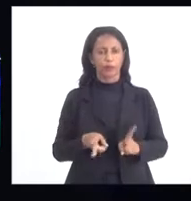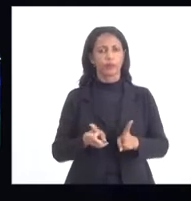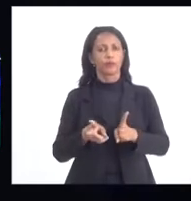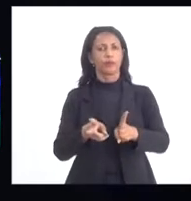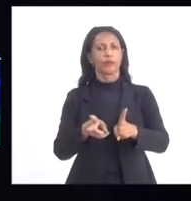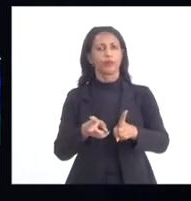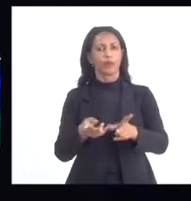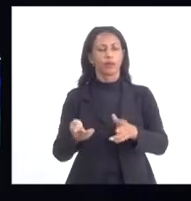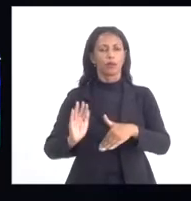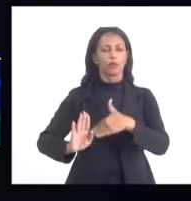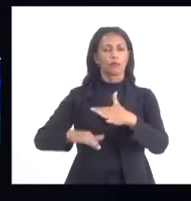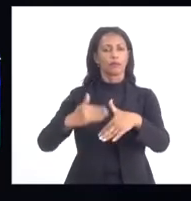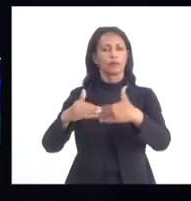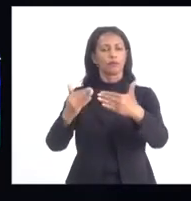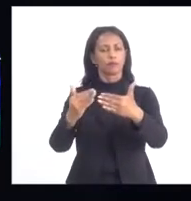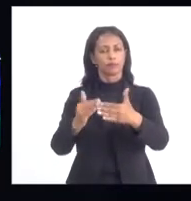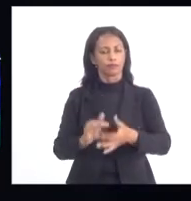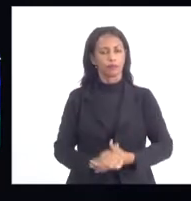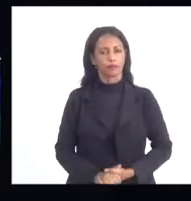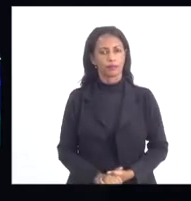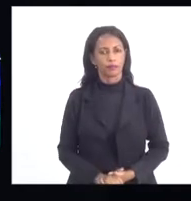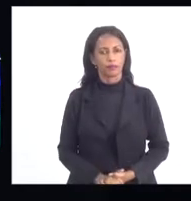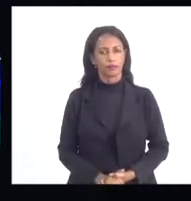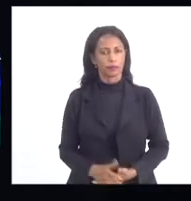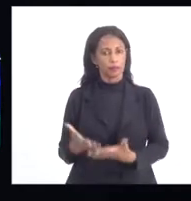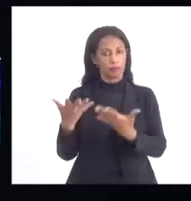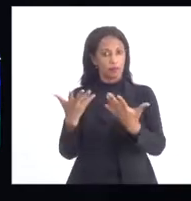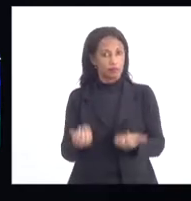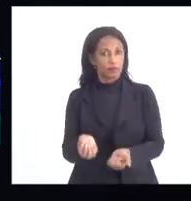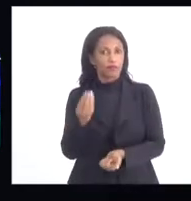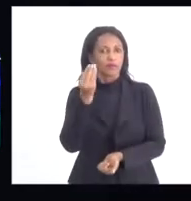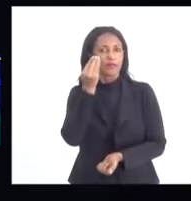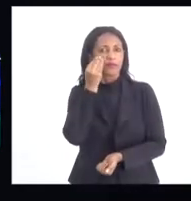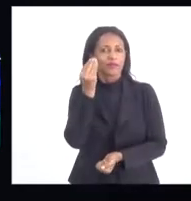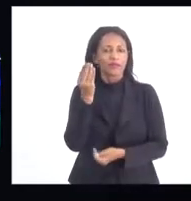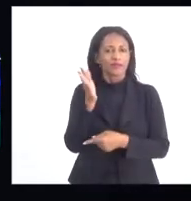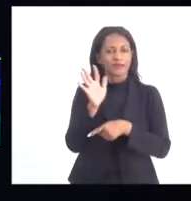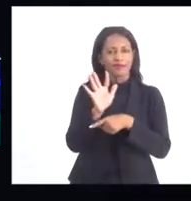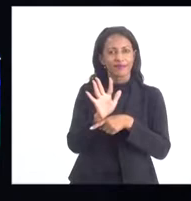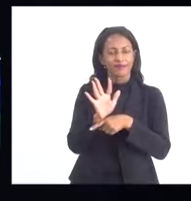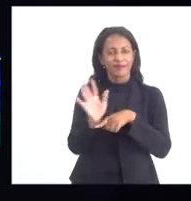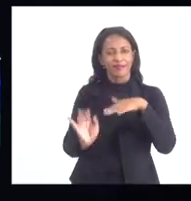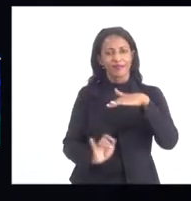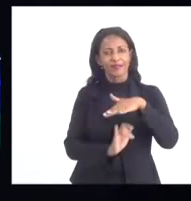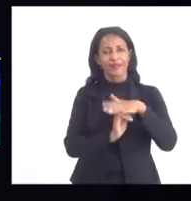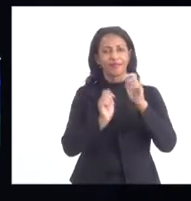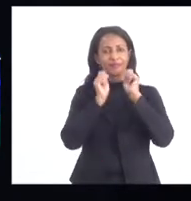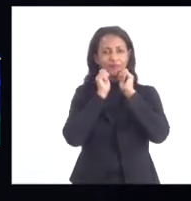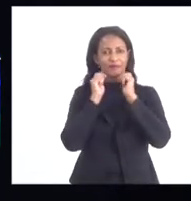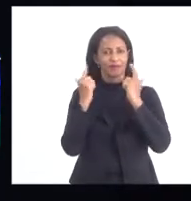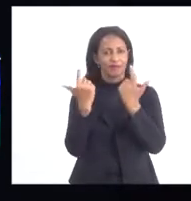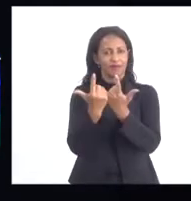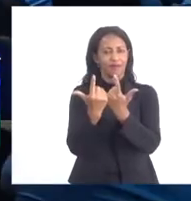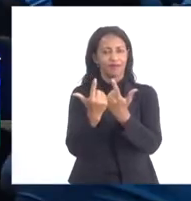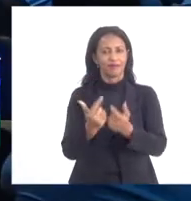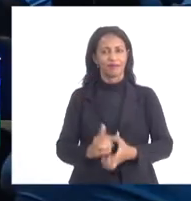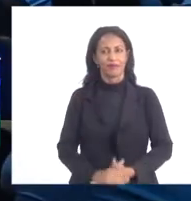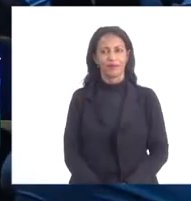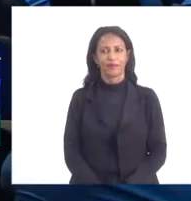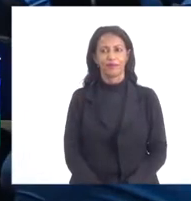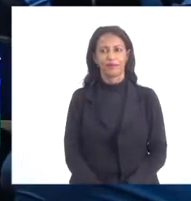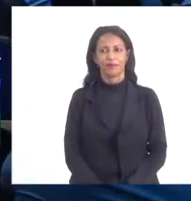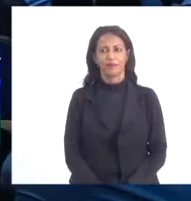sobre desenvolvimento. Vamos assistir ao vídeo institucional da Alerj.